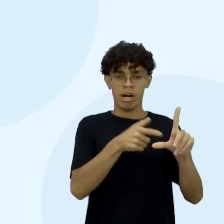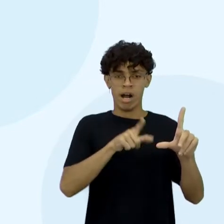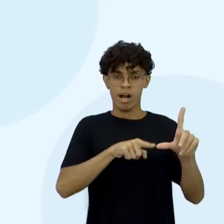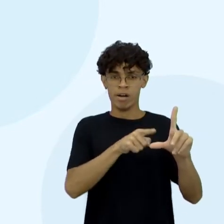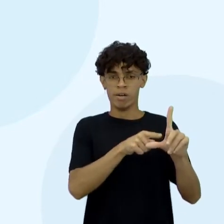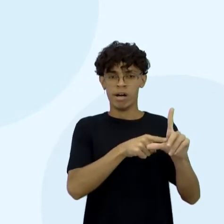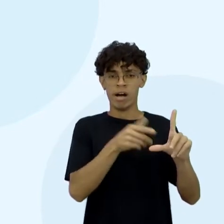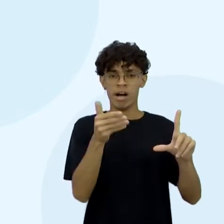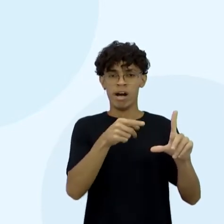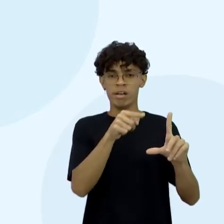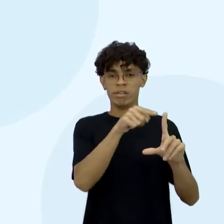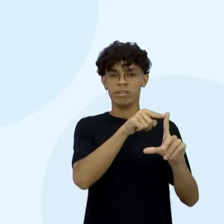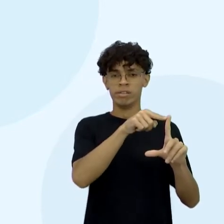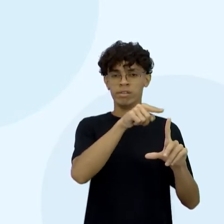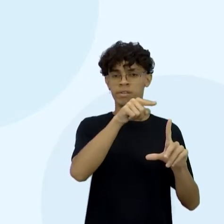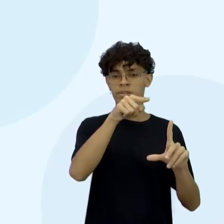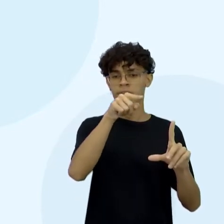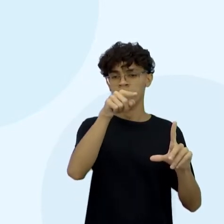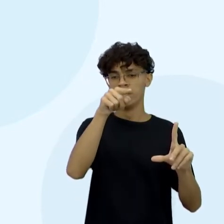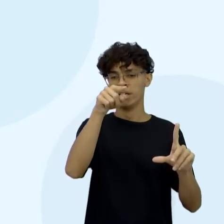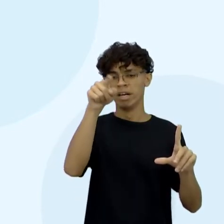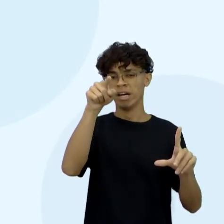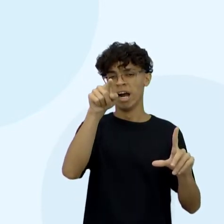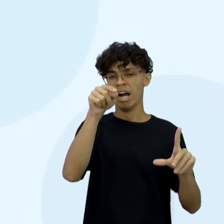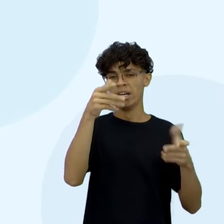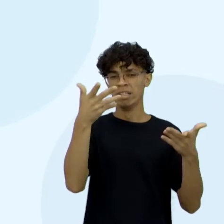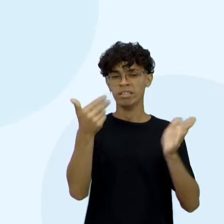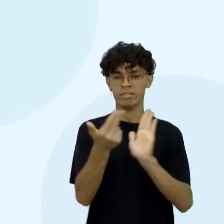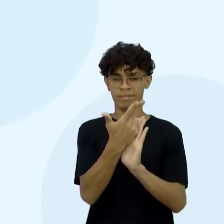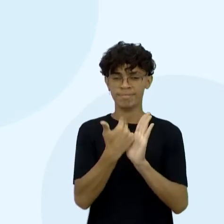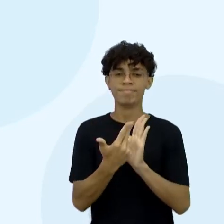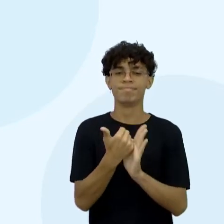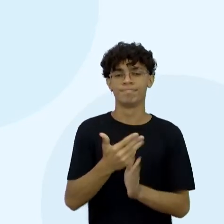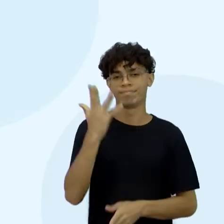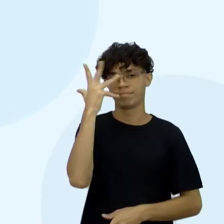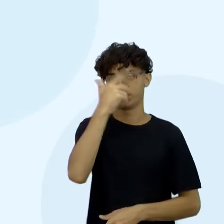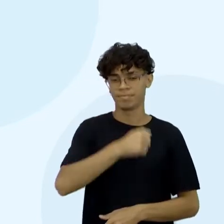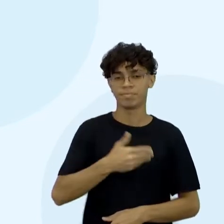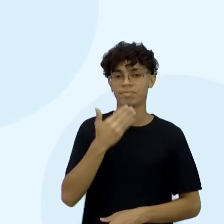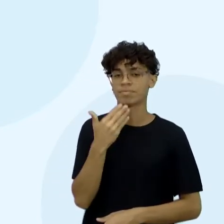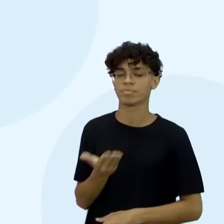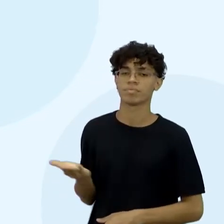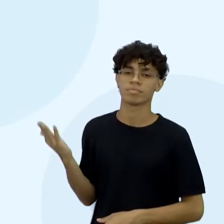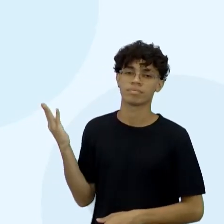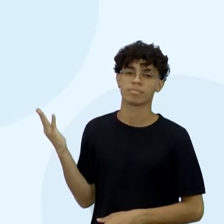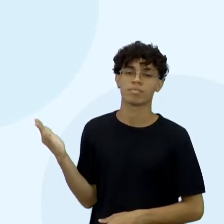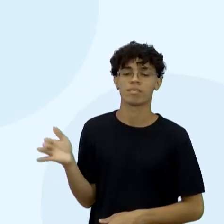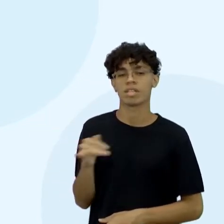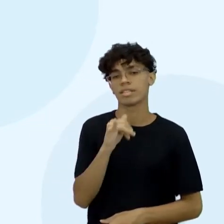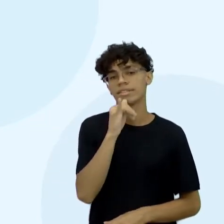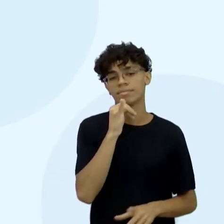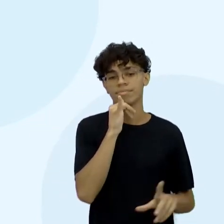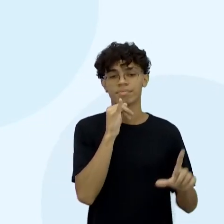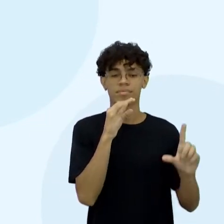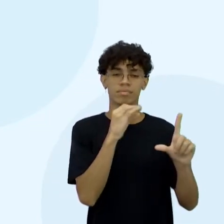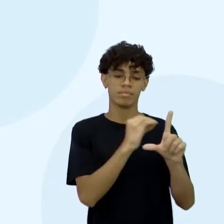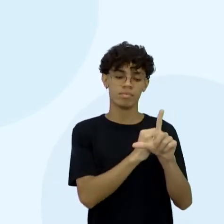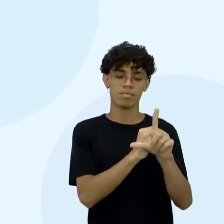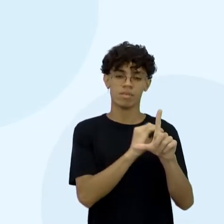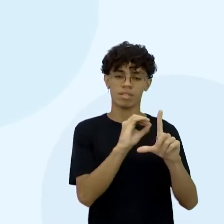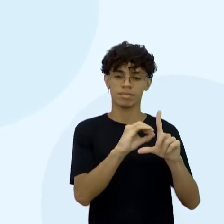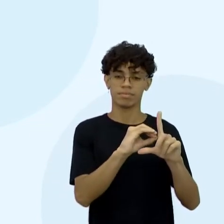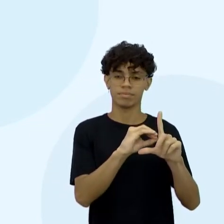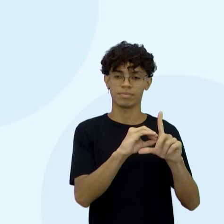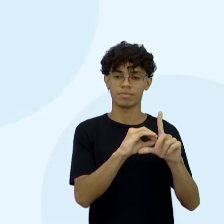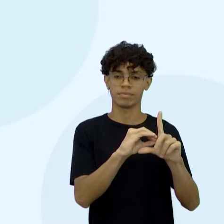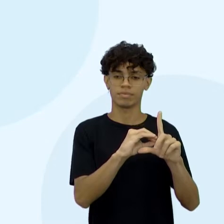tem. Mas eu trouxe um desenho bonitinho para vocês, ó. Então, vamos supor, então, que ao invés de começar lá no zero, ela vai